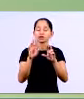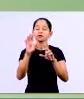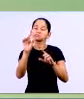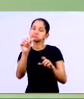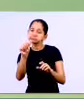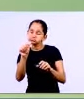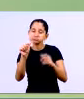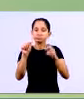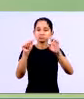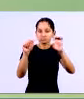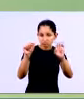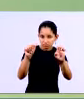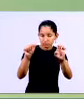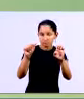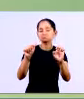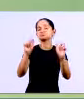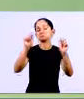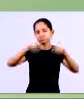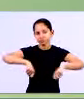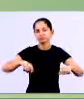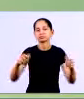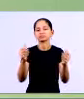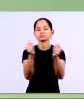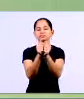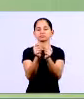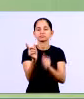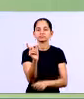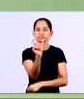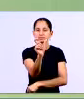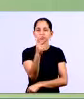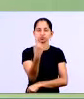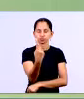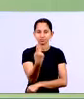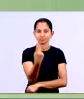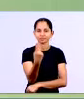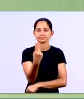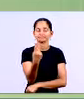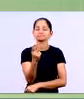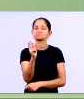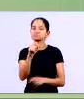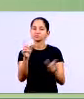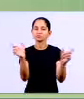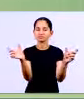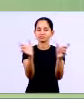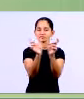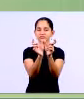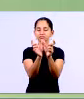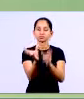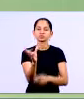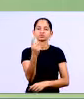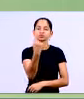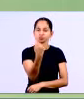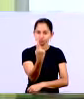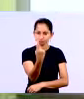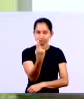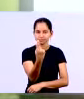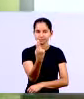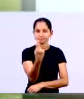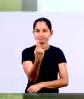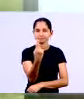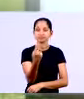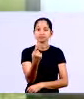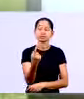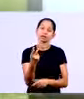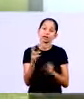diferente, vamos unir, ok? Vogais diferentes, tudo unidas. Junto, unidas. Vogais